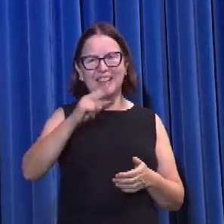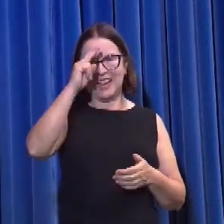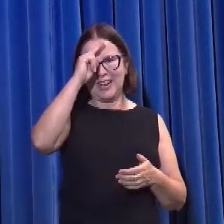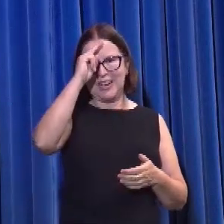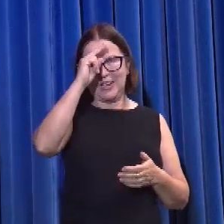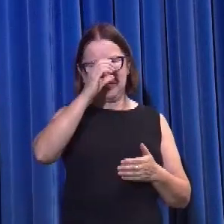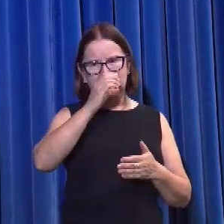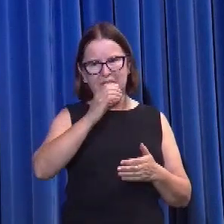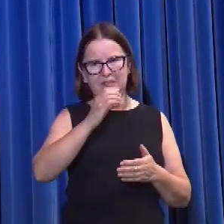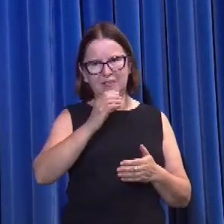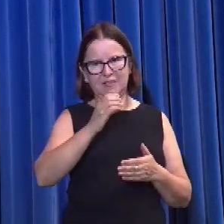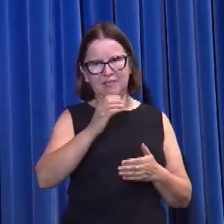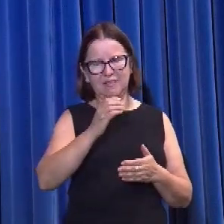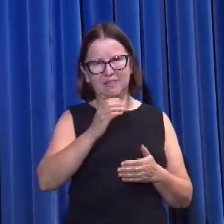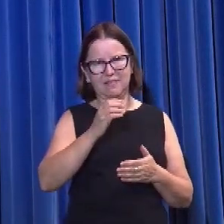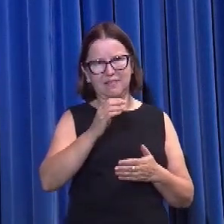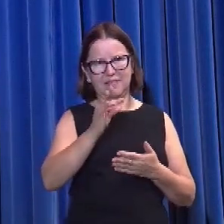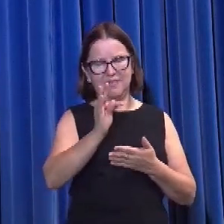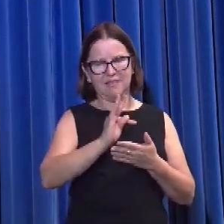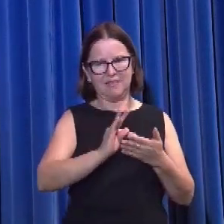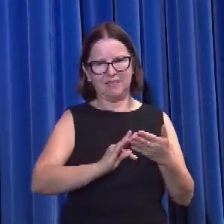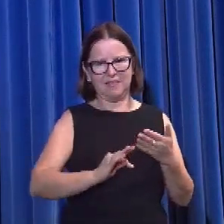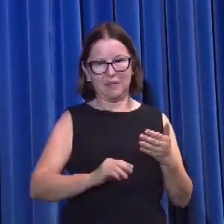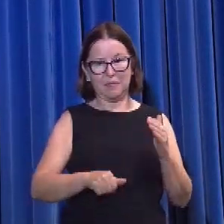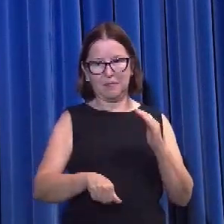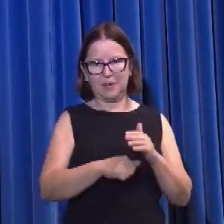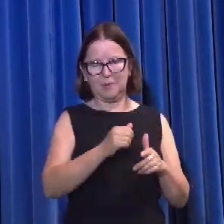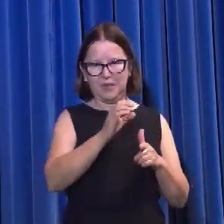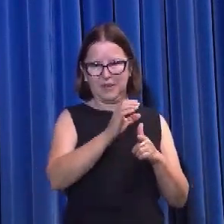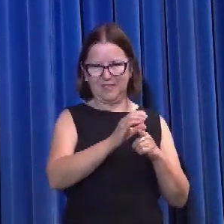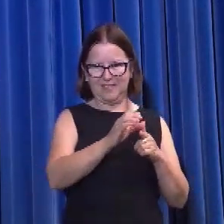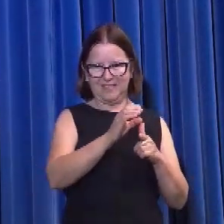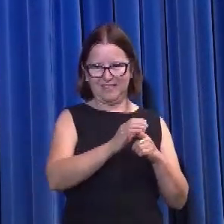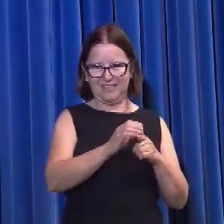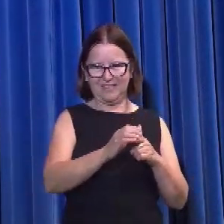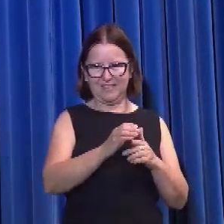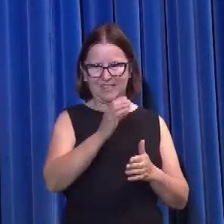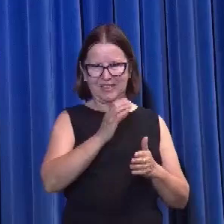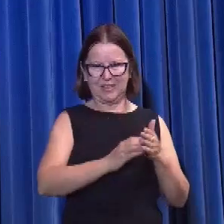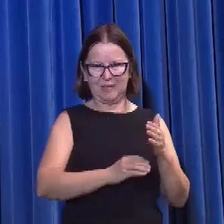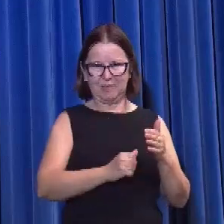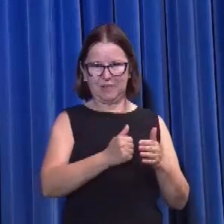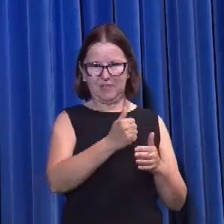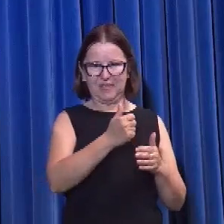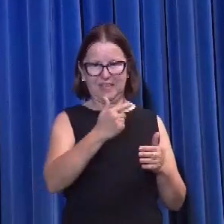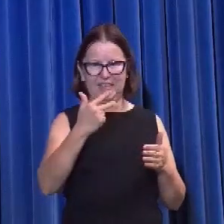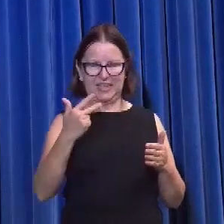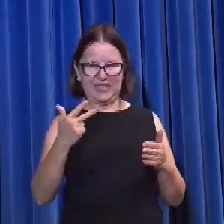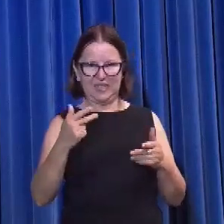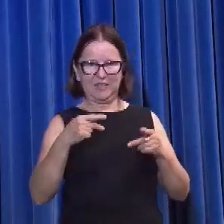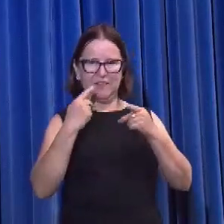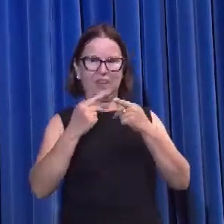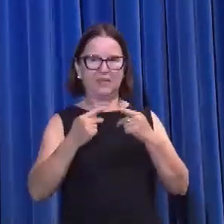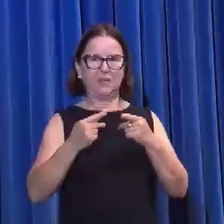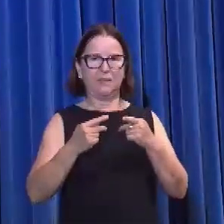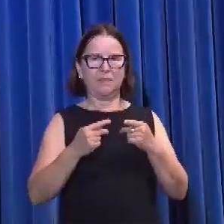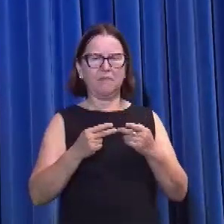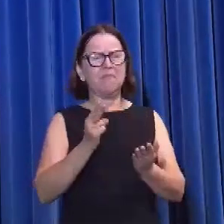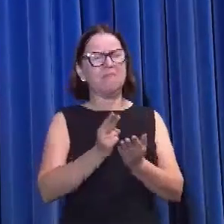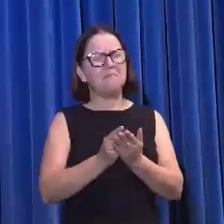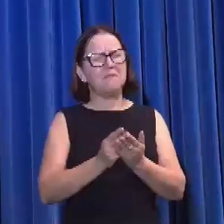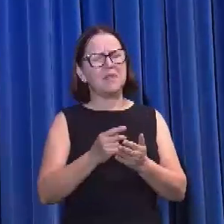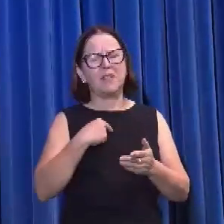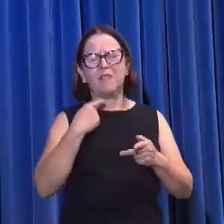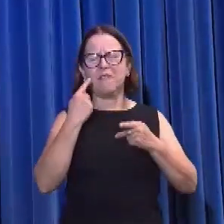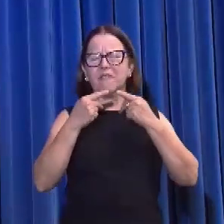Coríntios 13, o capítulo do amor? Ele começa: ainda que eu fale a língua dos